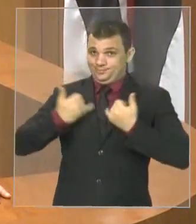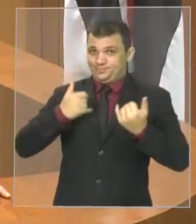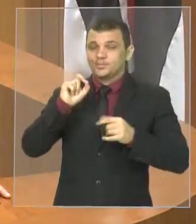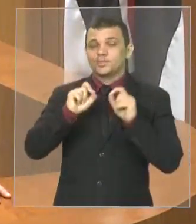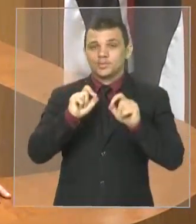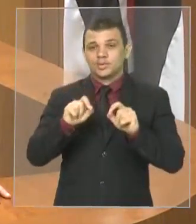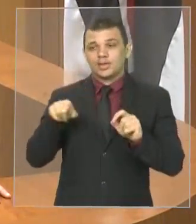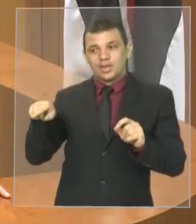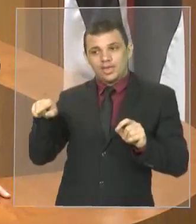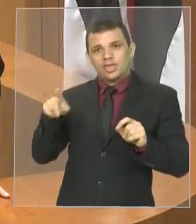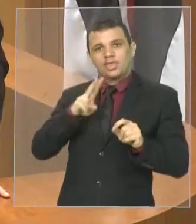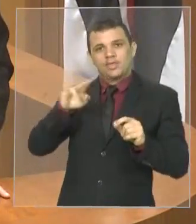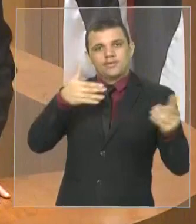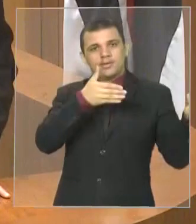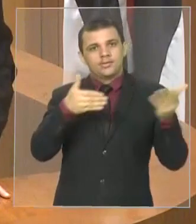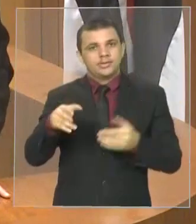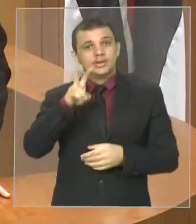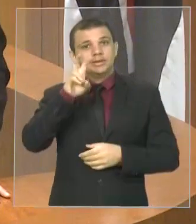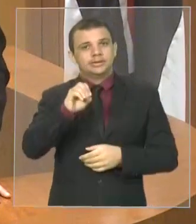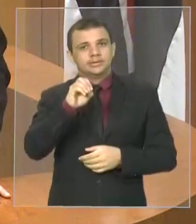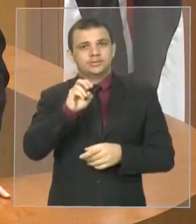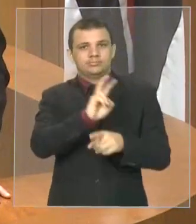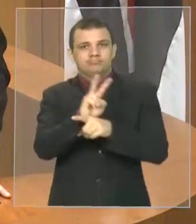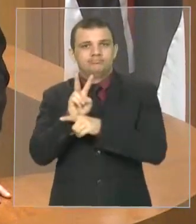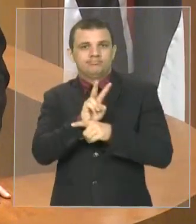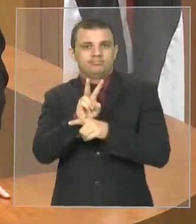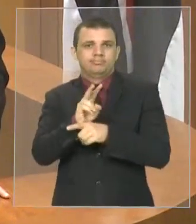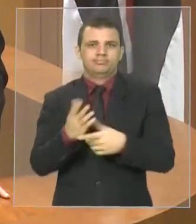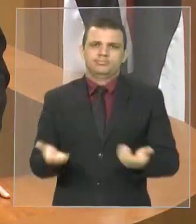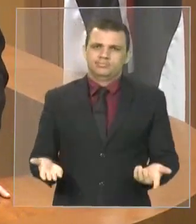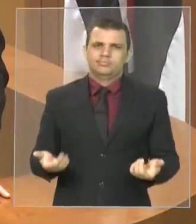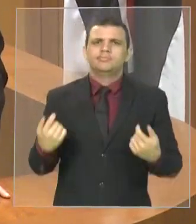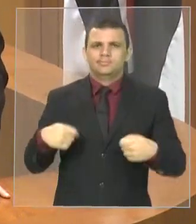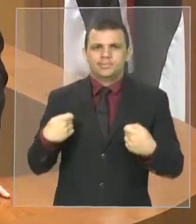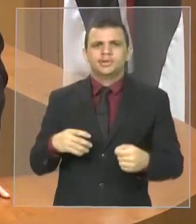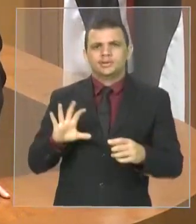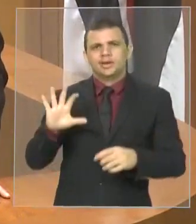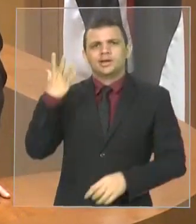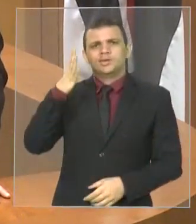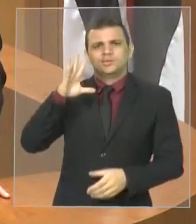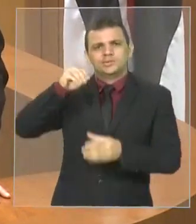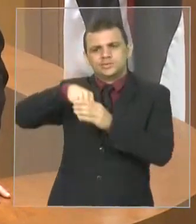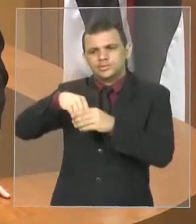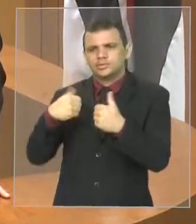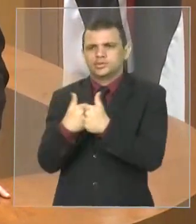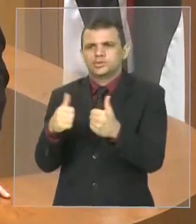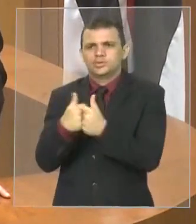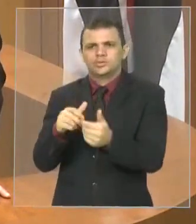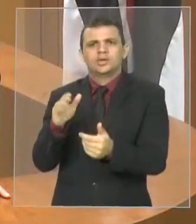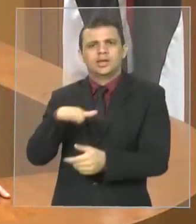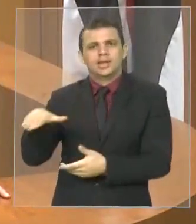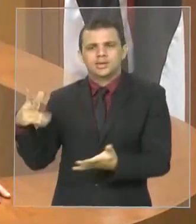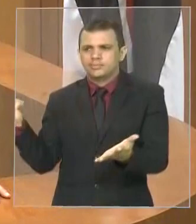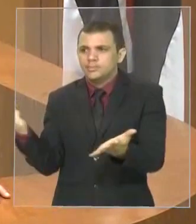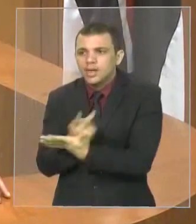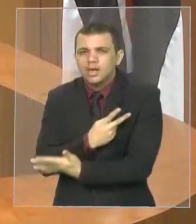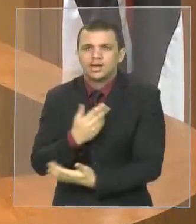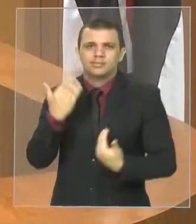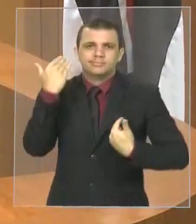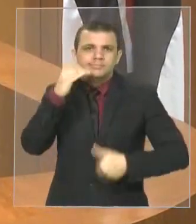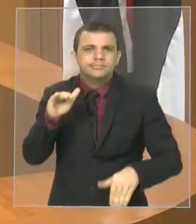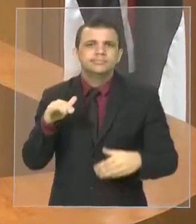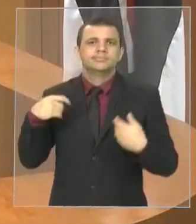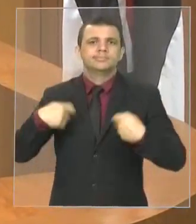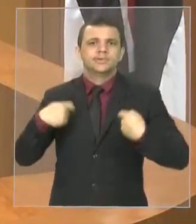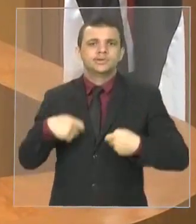50 monitores. Infelizmente, foi preciso se acidentar uma criança para que o prefeito acordasse e entendesse que precisa